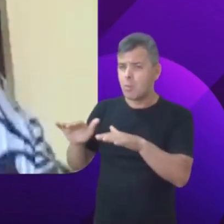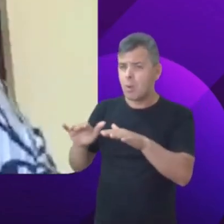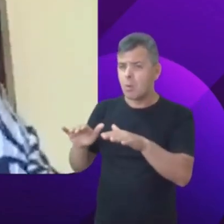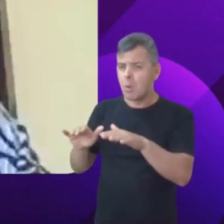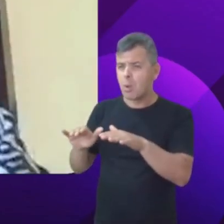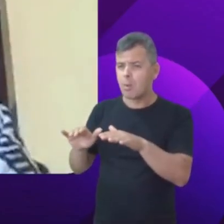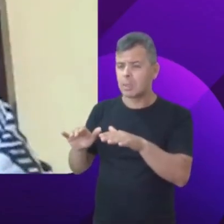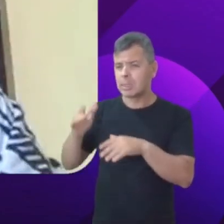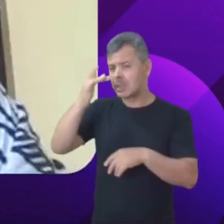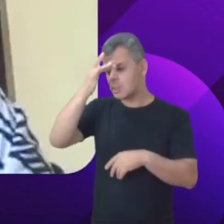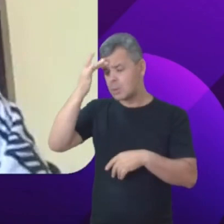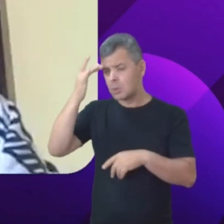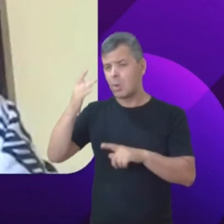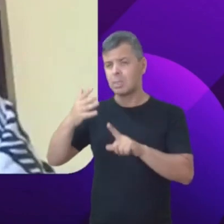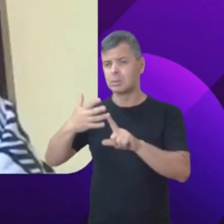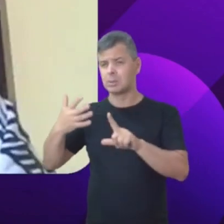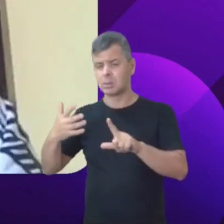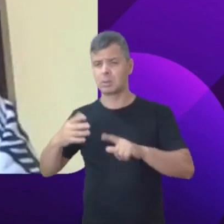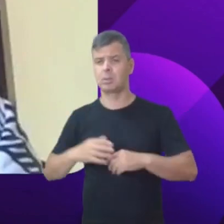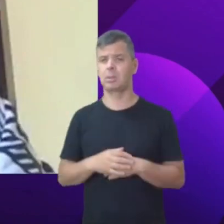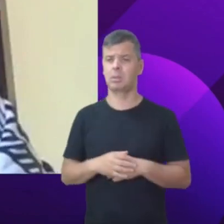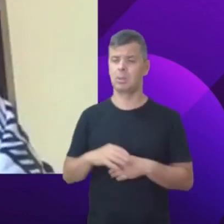dos homossexuais, né?